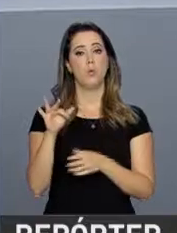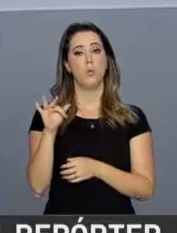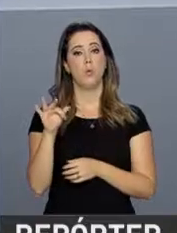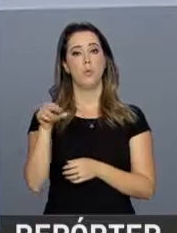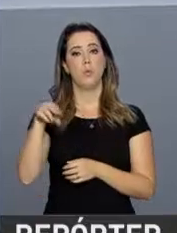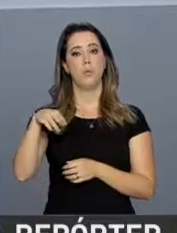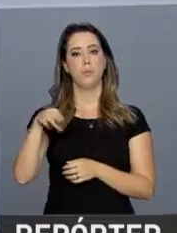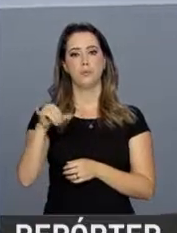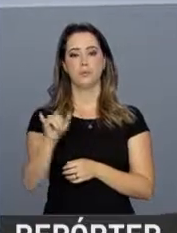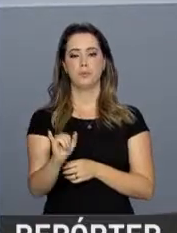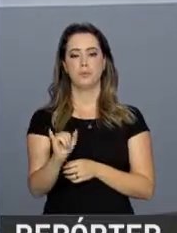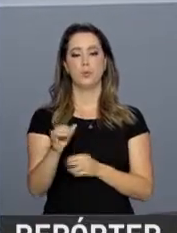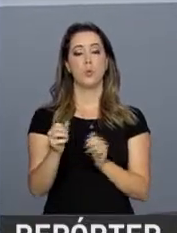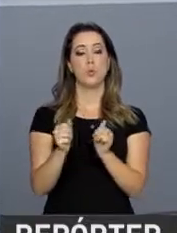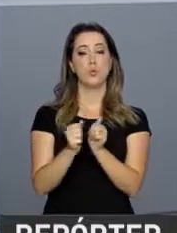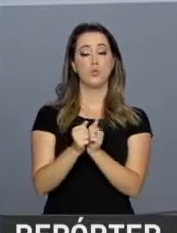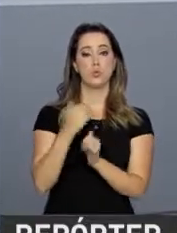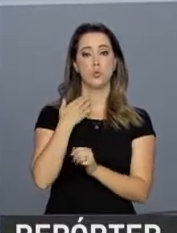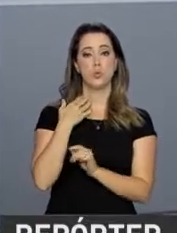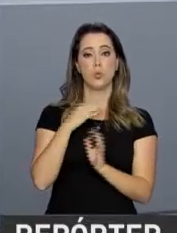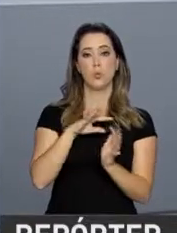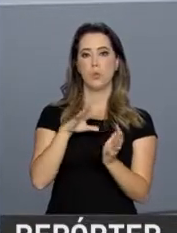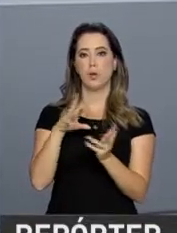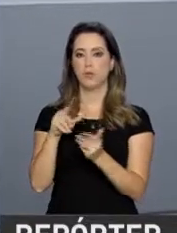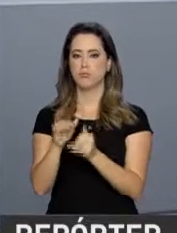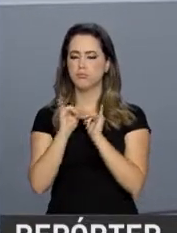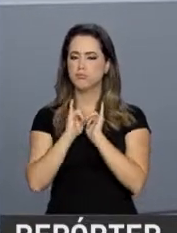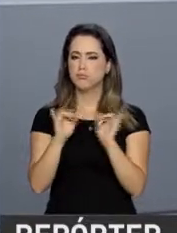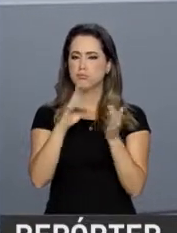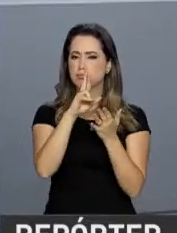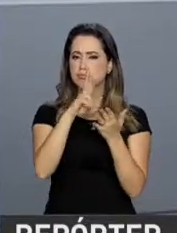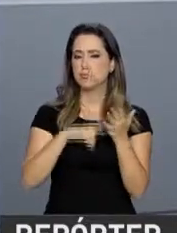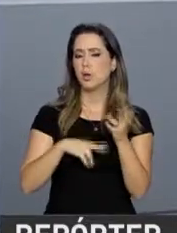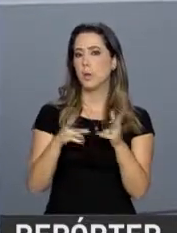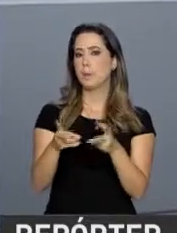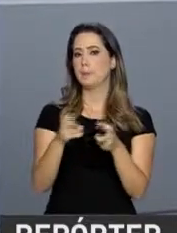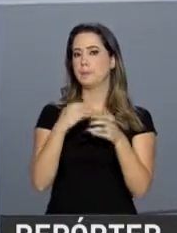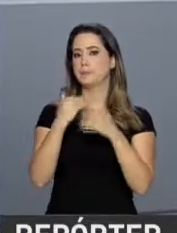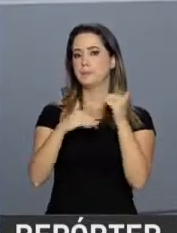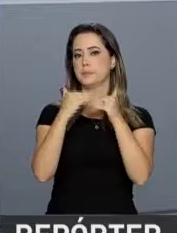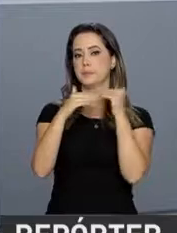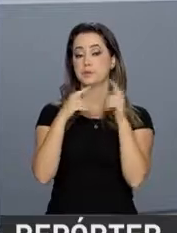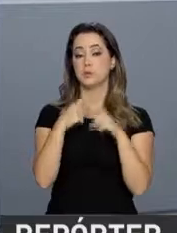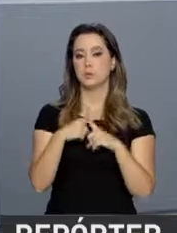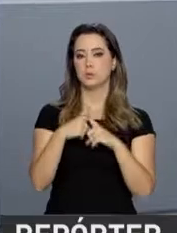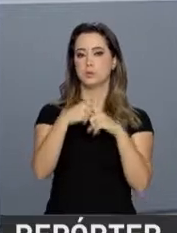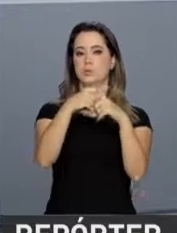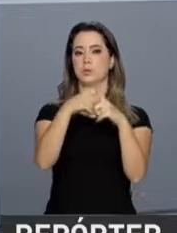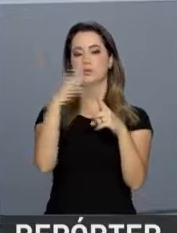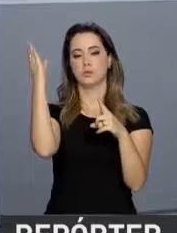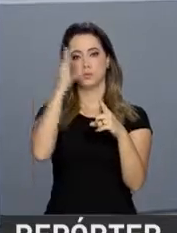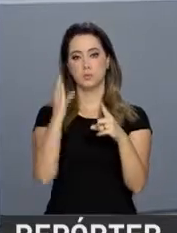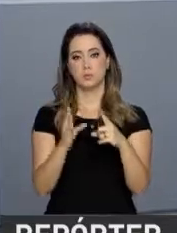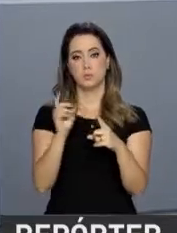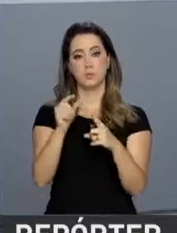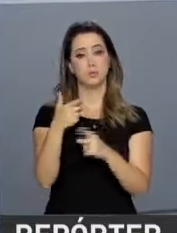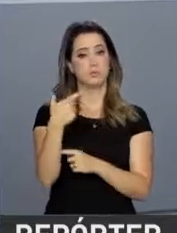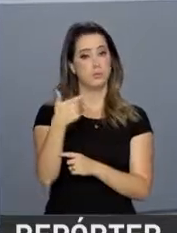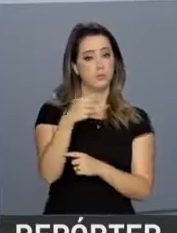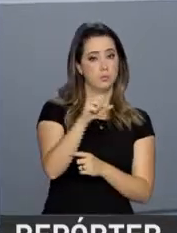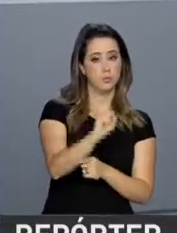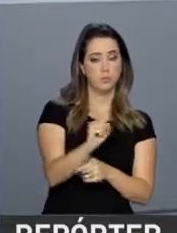Monetário Internacional e o Banco Mundial divulgaram relatórios com estimativas mais positivas sobre o crescimento do Brasil